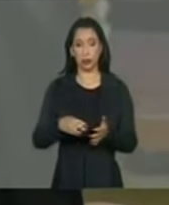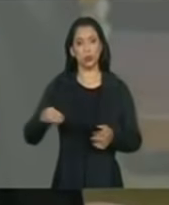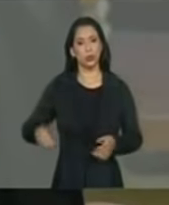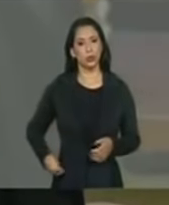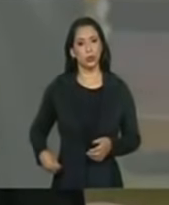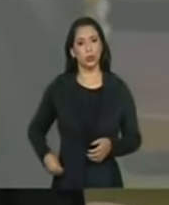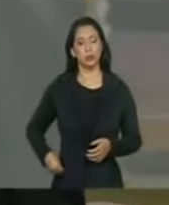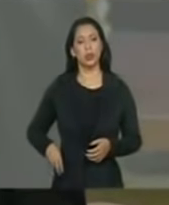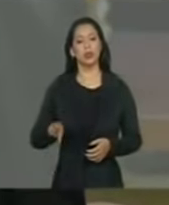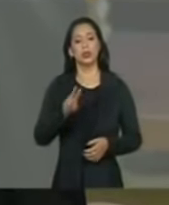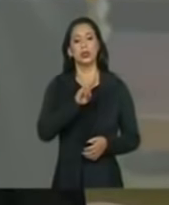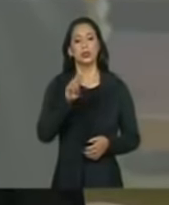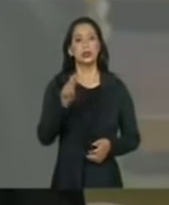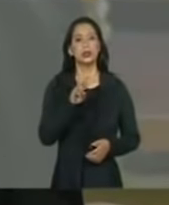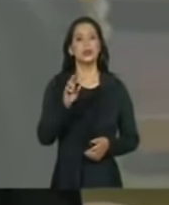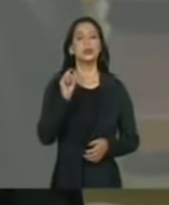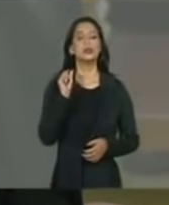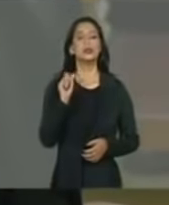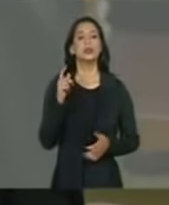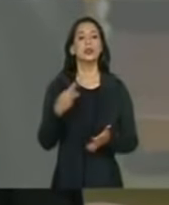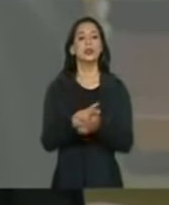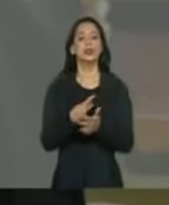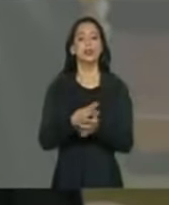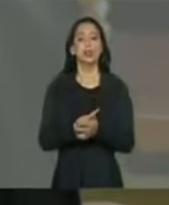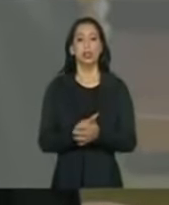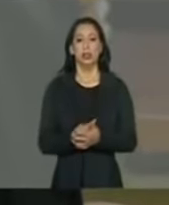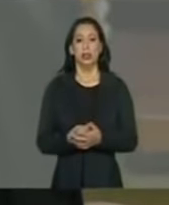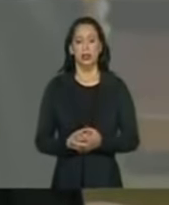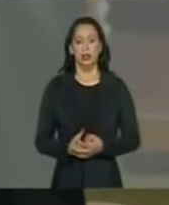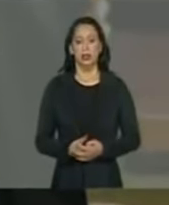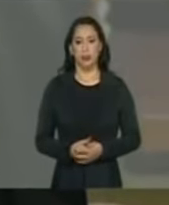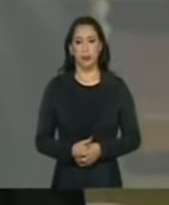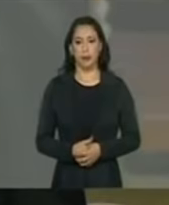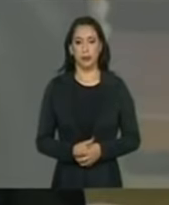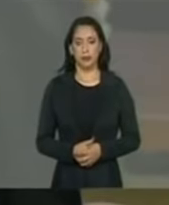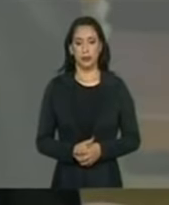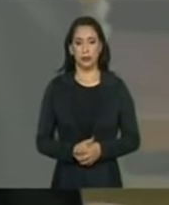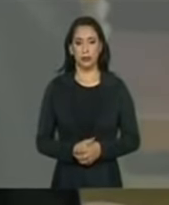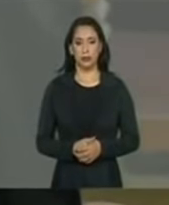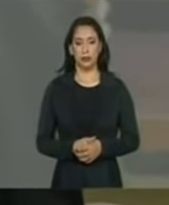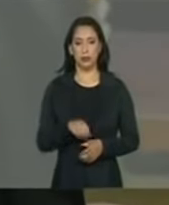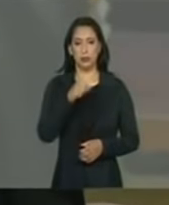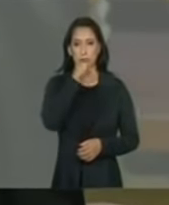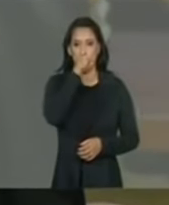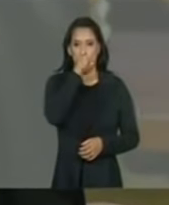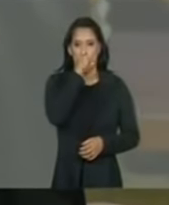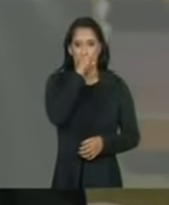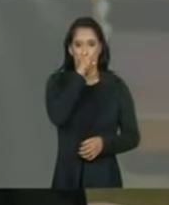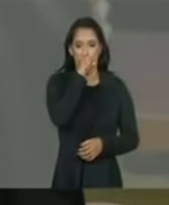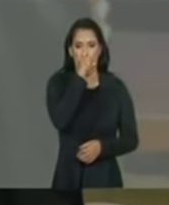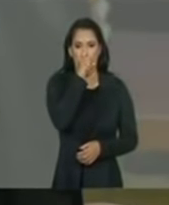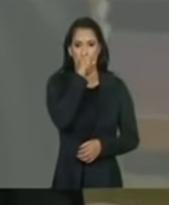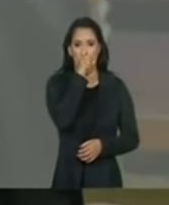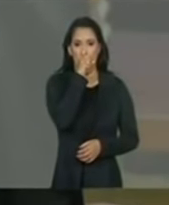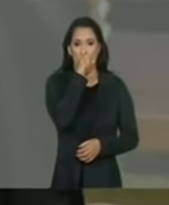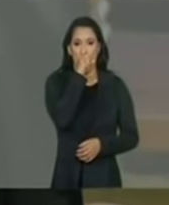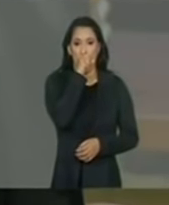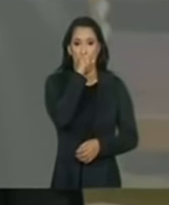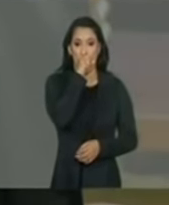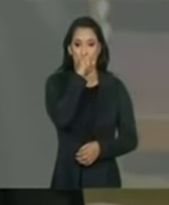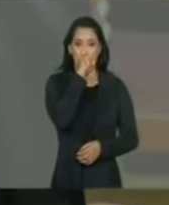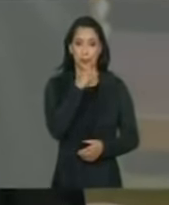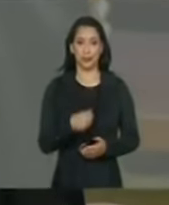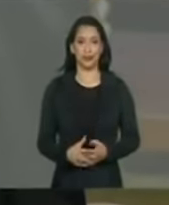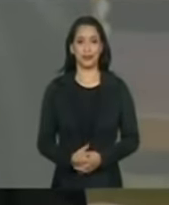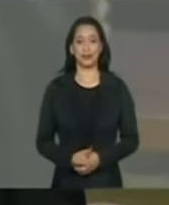ocorrer conclui-se portanto que nos mesmos modos que o cumprimento da pena portanto execução de